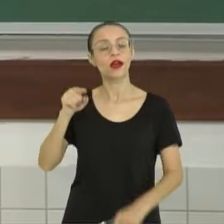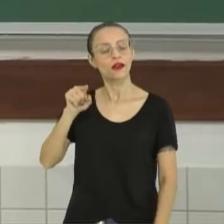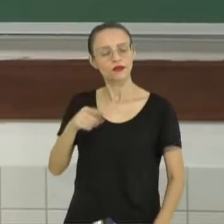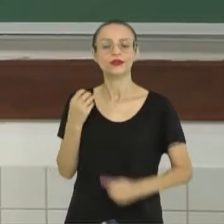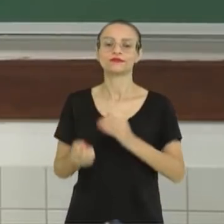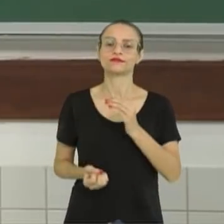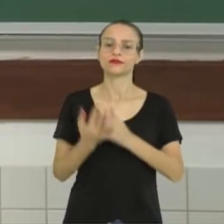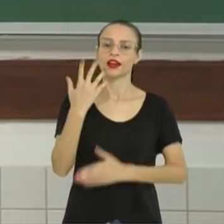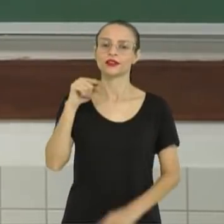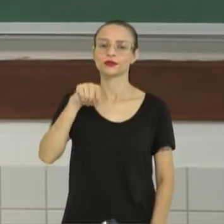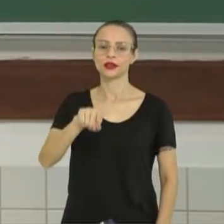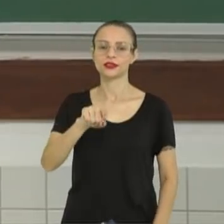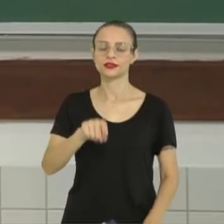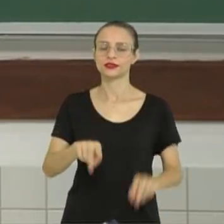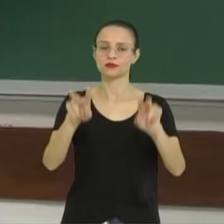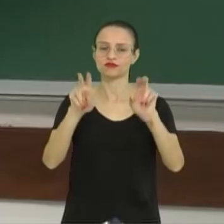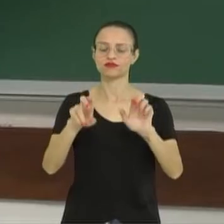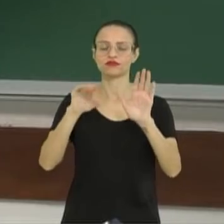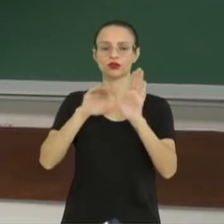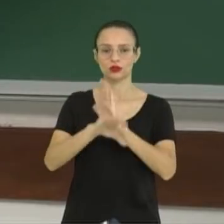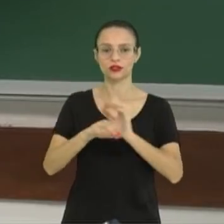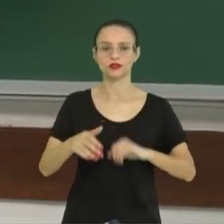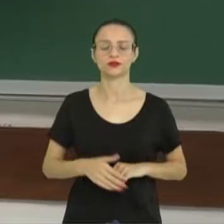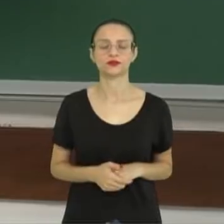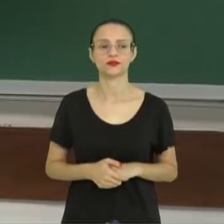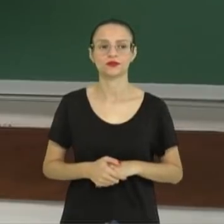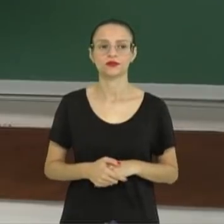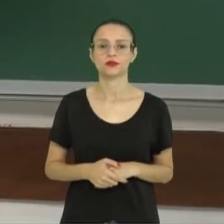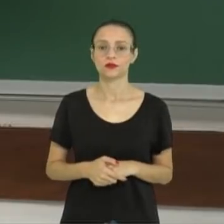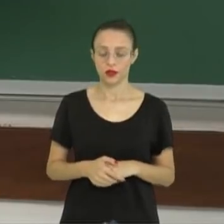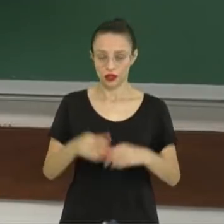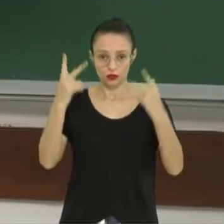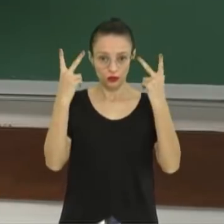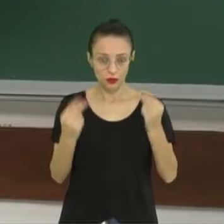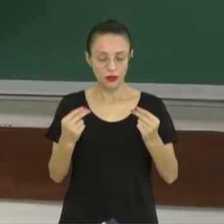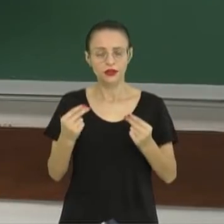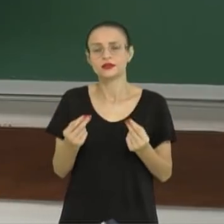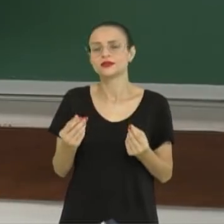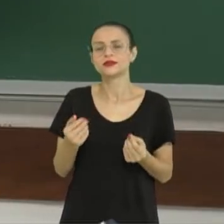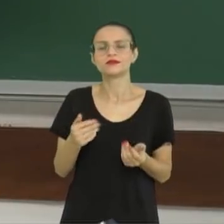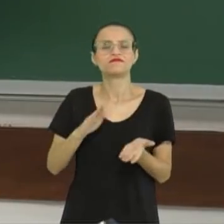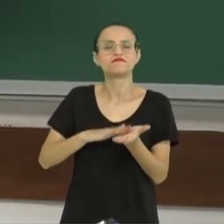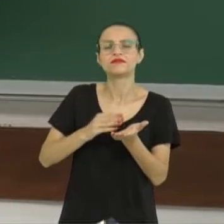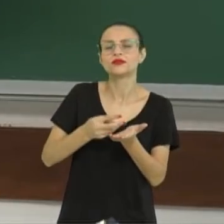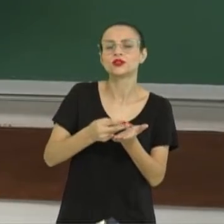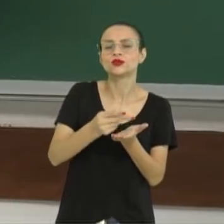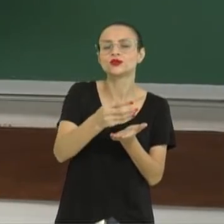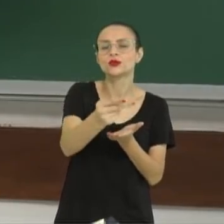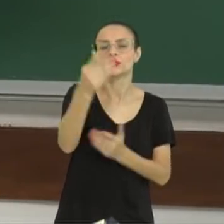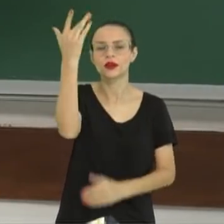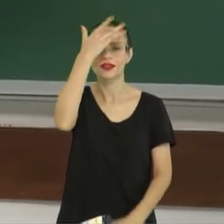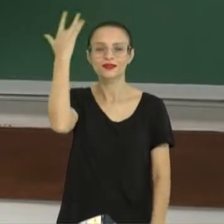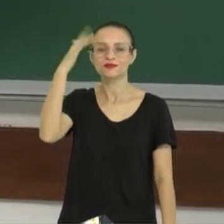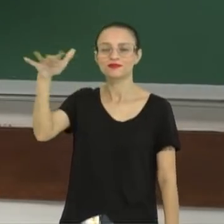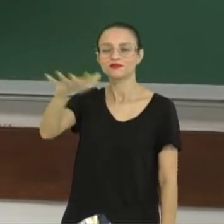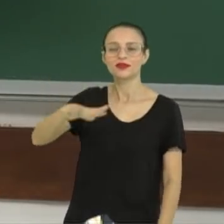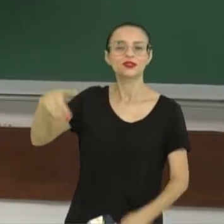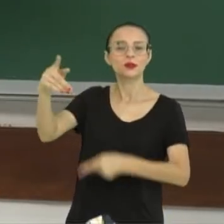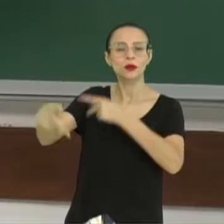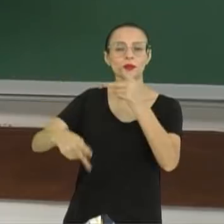termo geopolítico. Normalmente, no senso comum, né? Para o senso comum, a